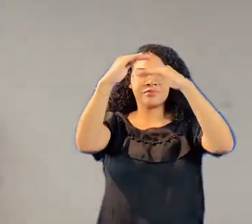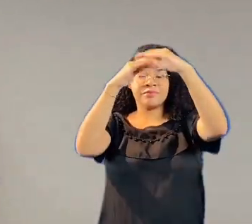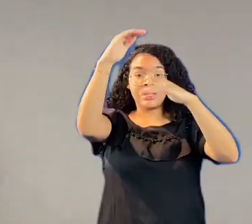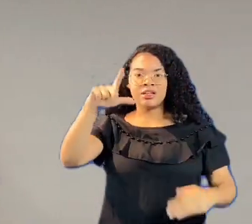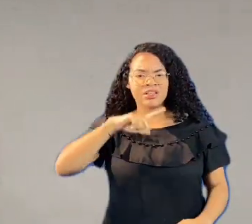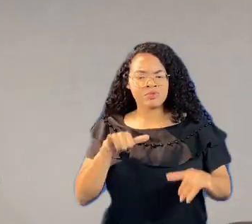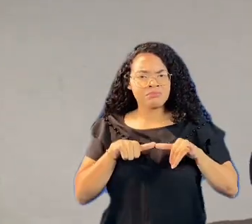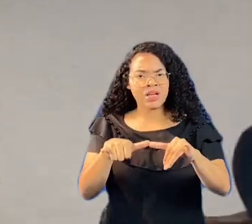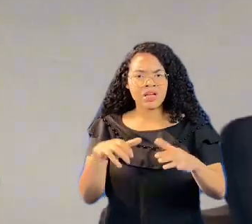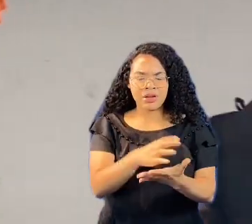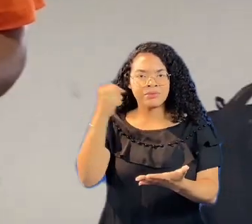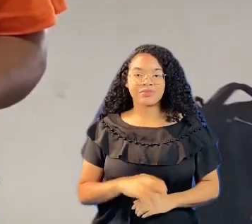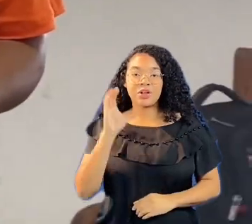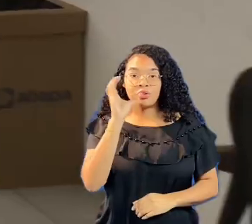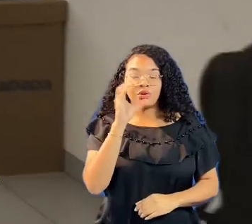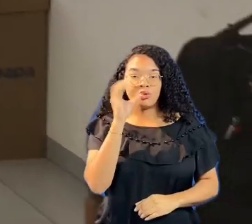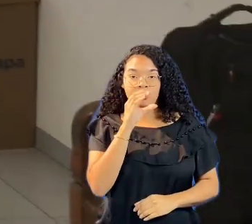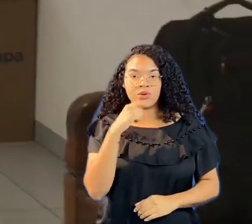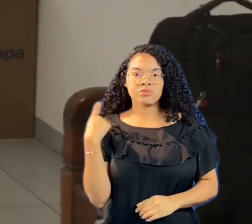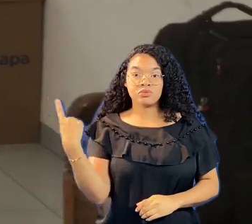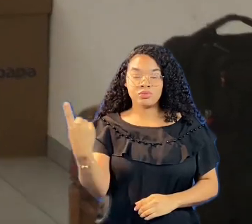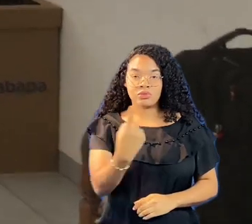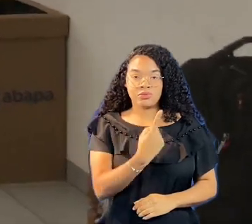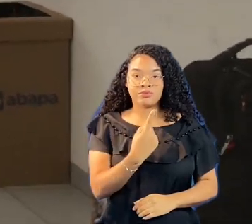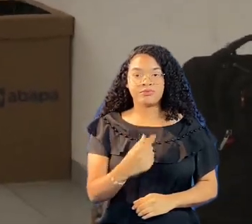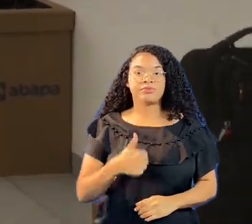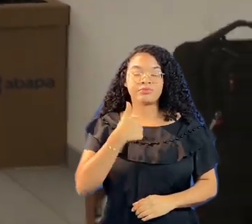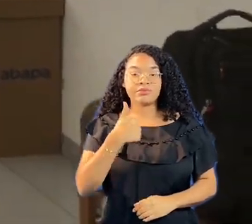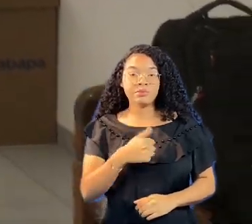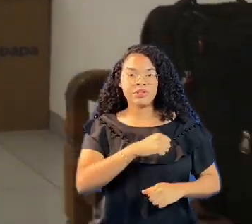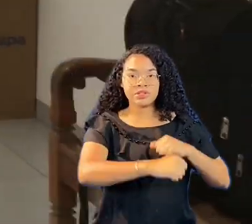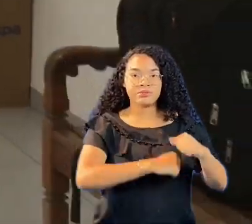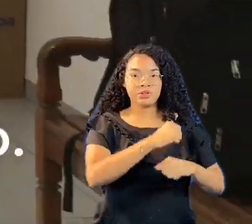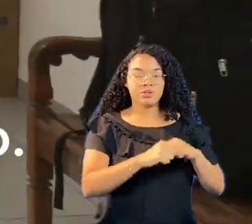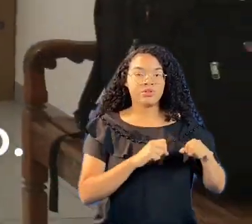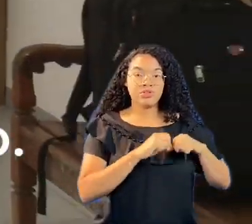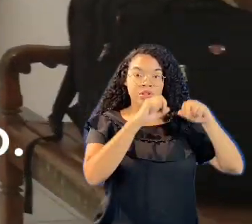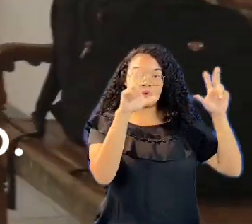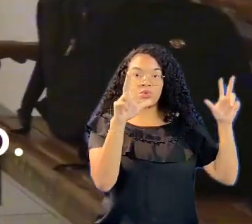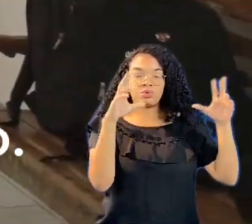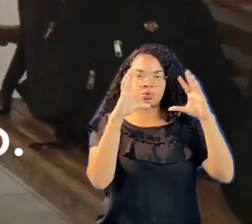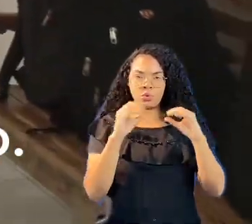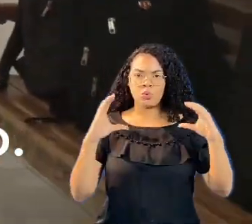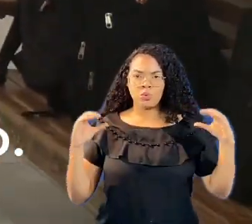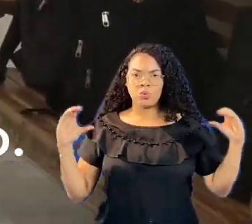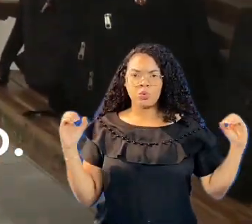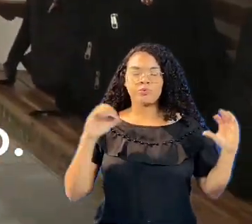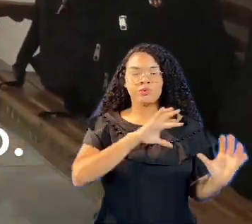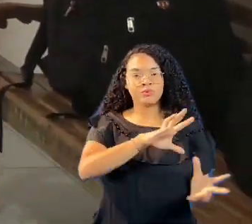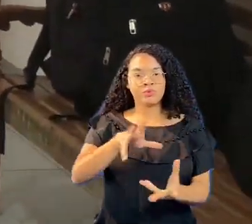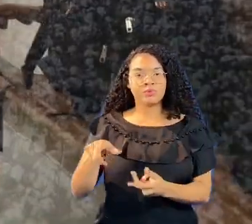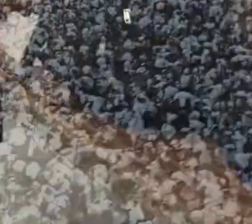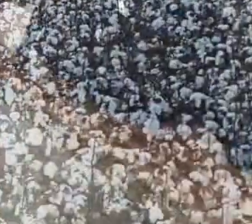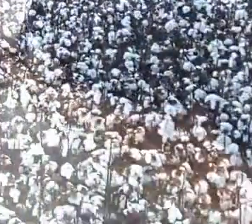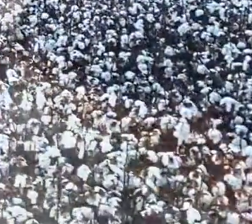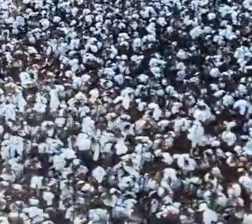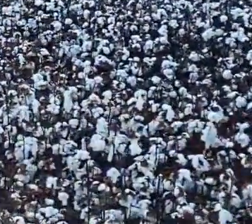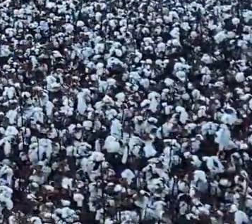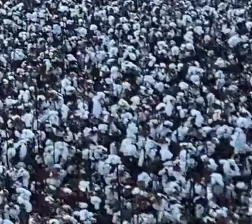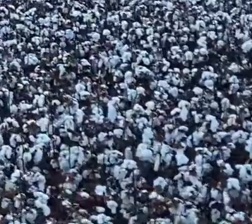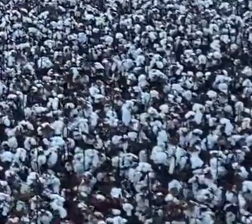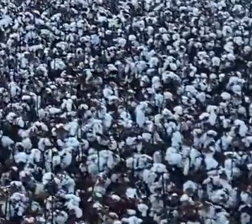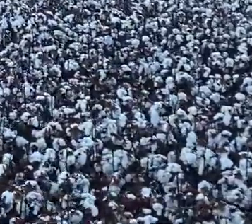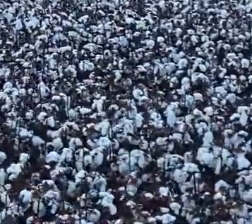Tem muito para crescer, tem muito mercado para crescer. Logo, deveremos ser o primeiro exportador de algodão.